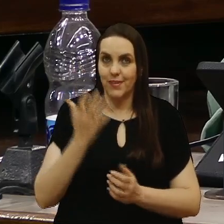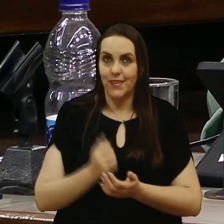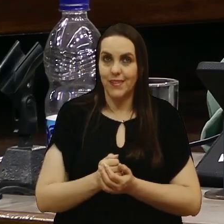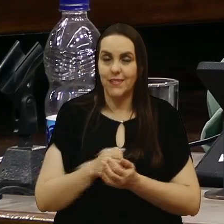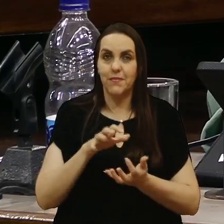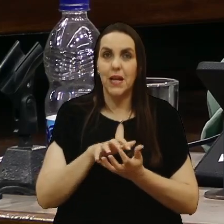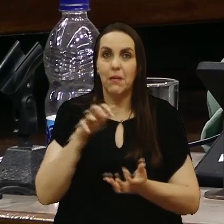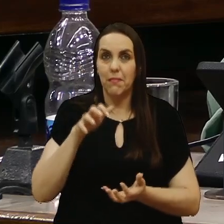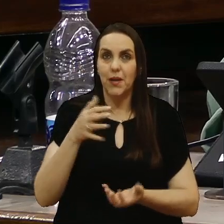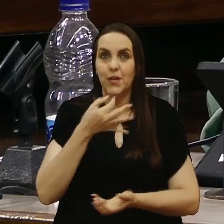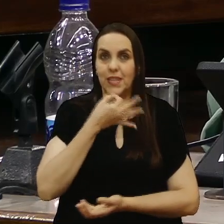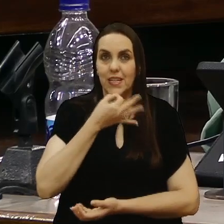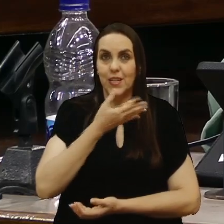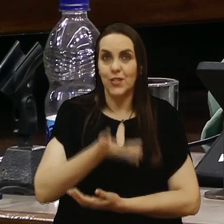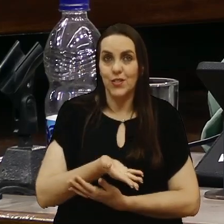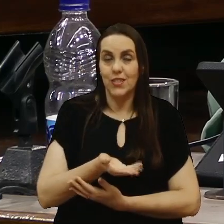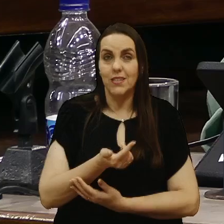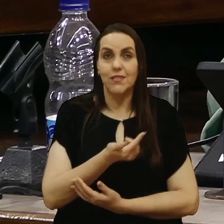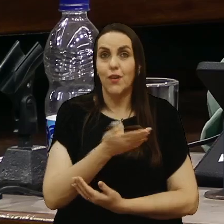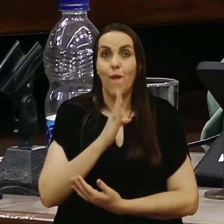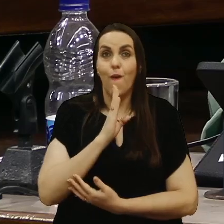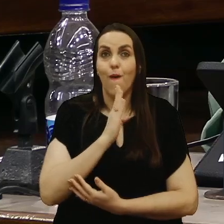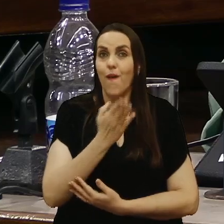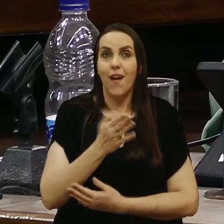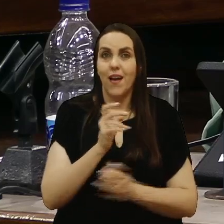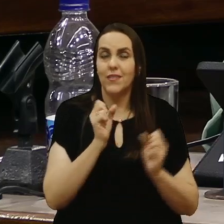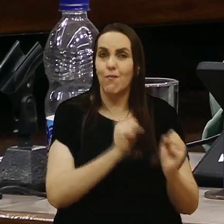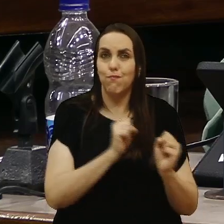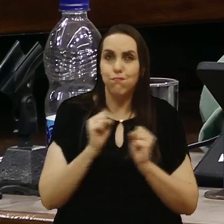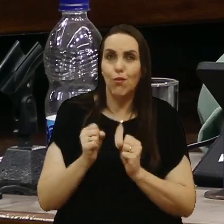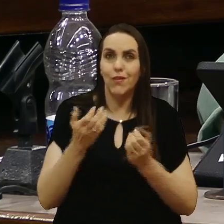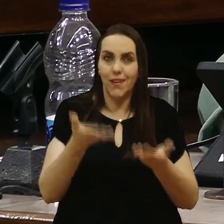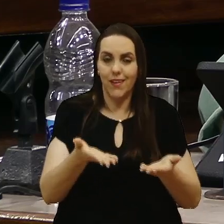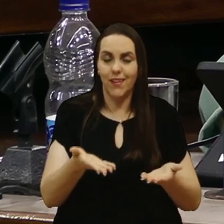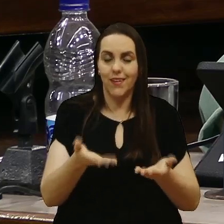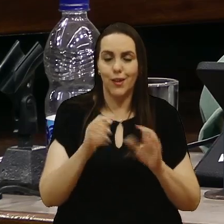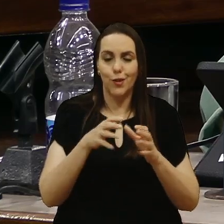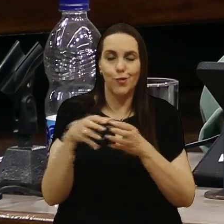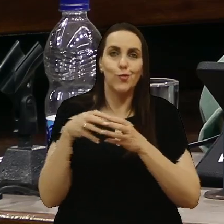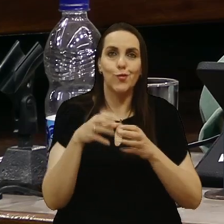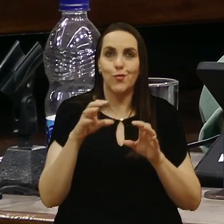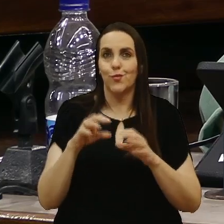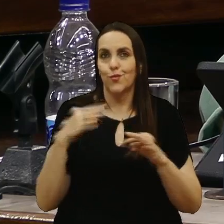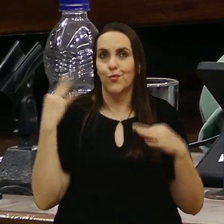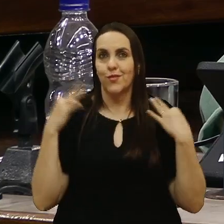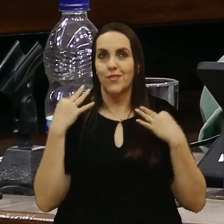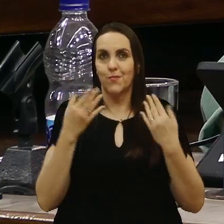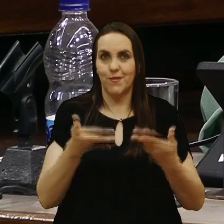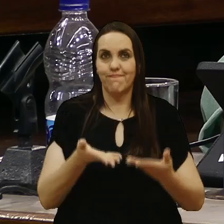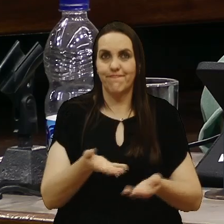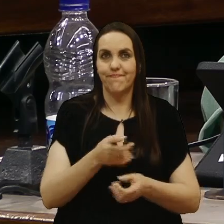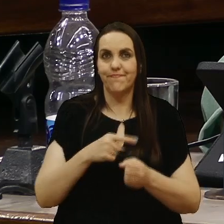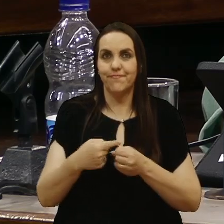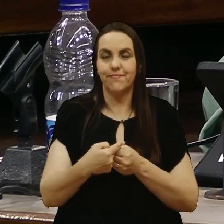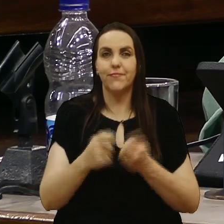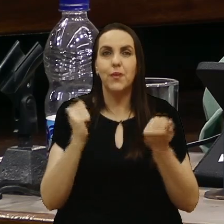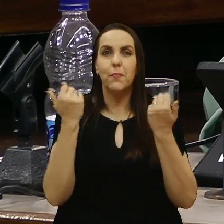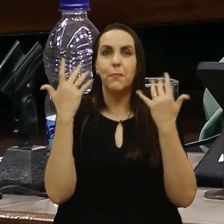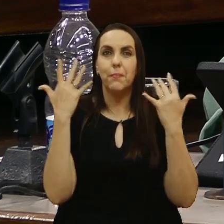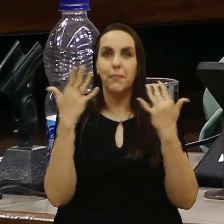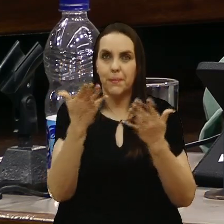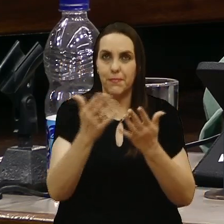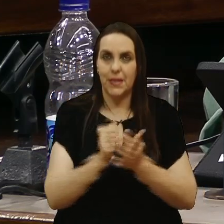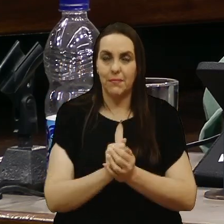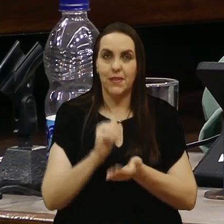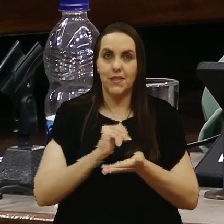maioria dos caxienses não conhece o potencial turístico que nós temos na nossa cidade. E eu queria parabenizar